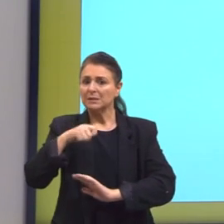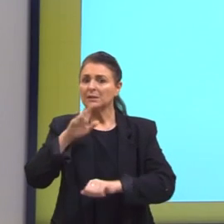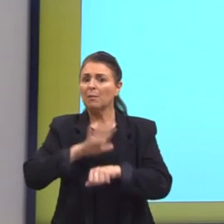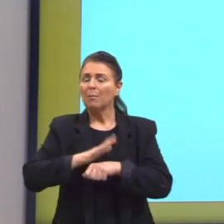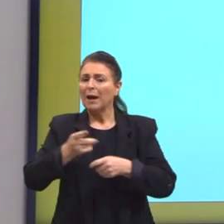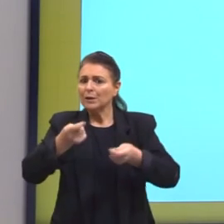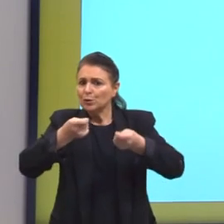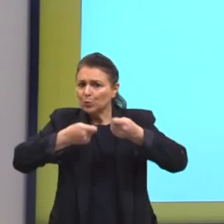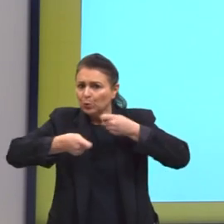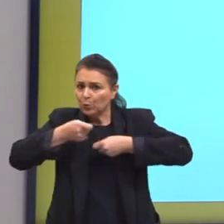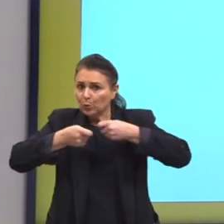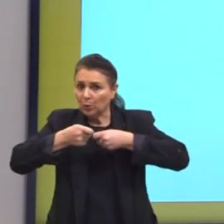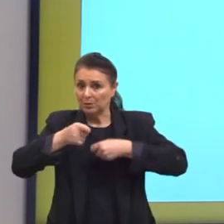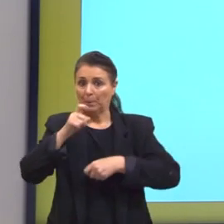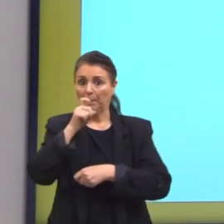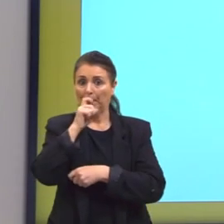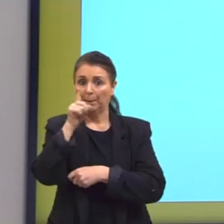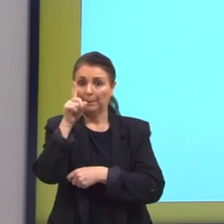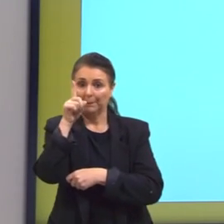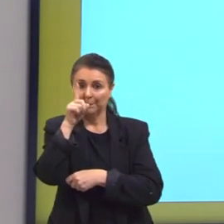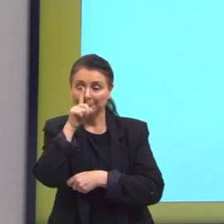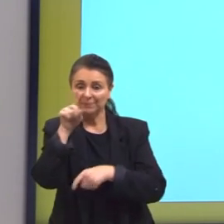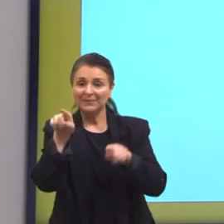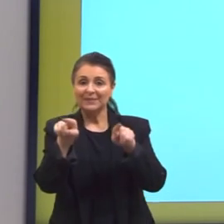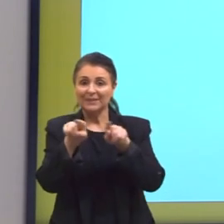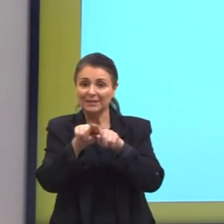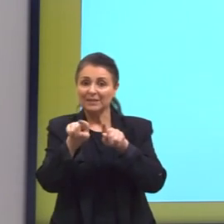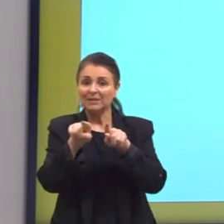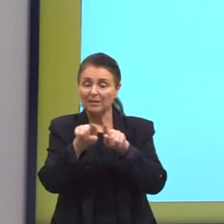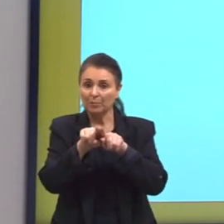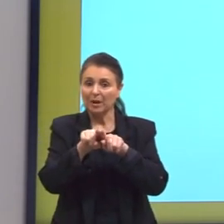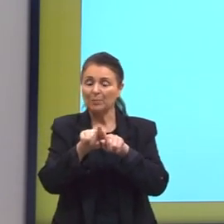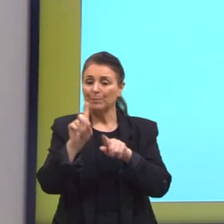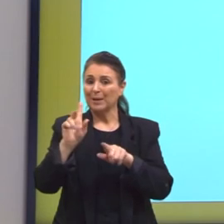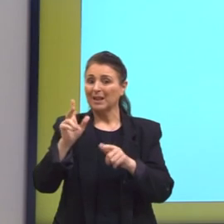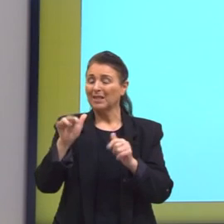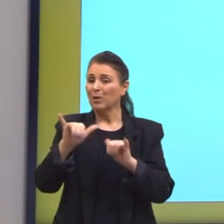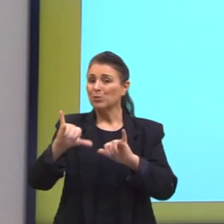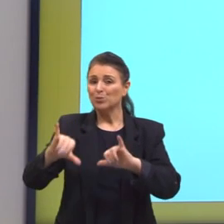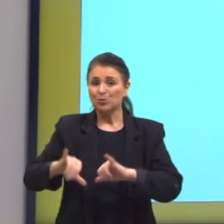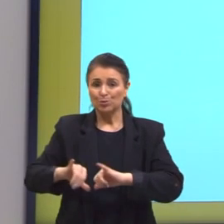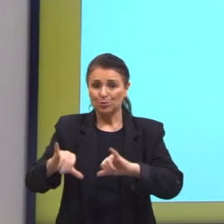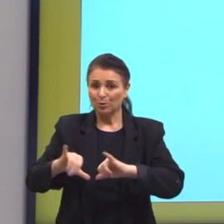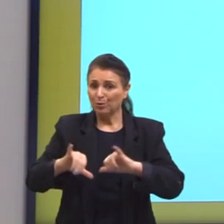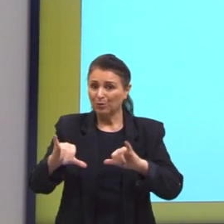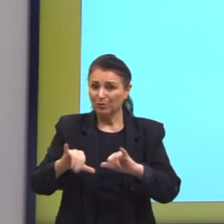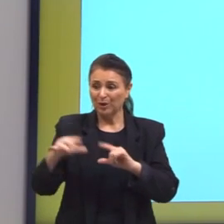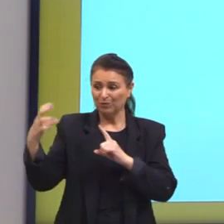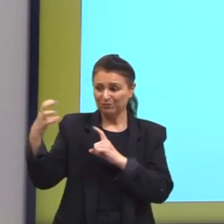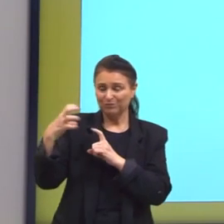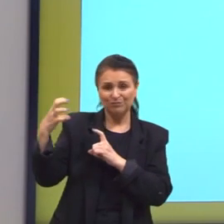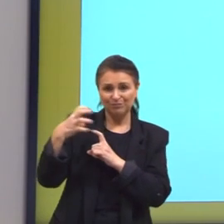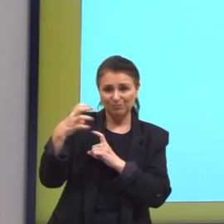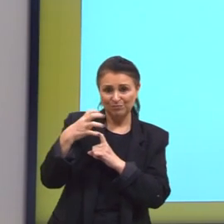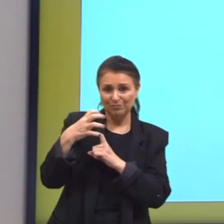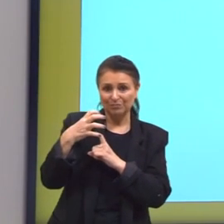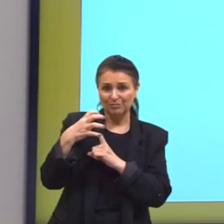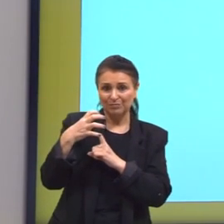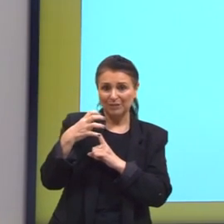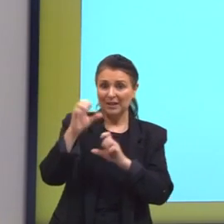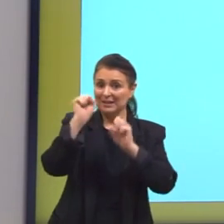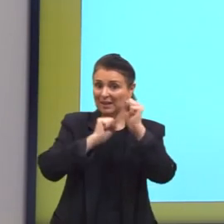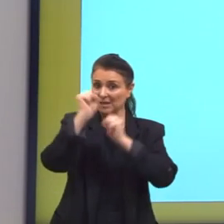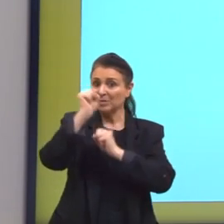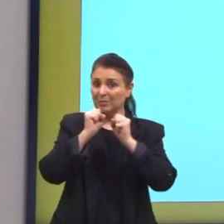do dos pais e para o menor abuso de empresas sobre os infantes E aí eu